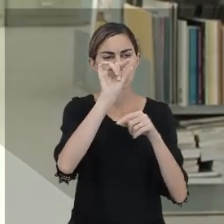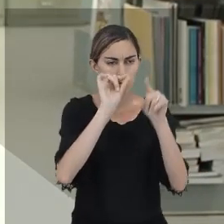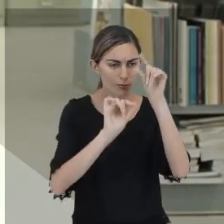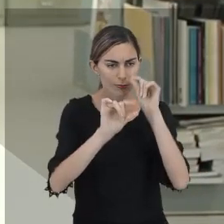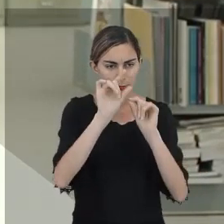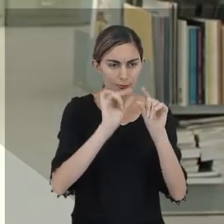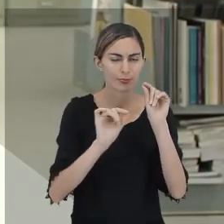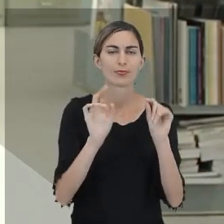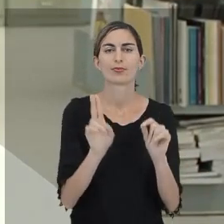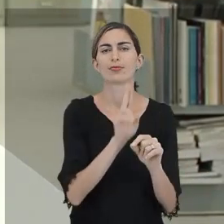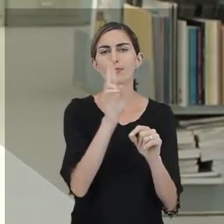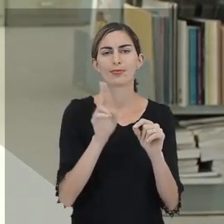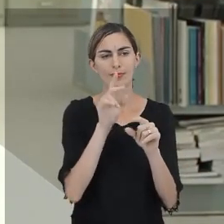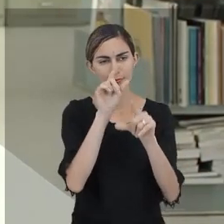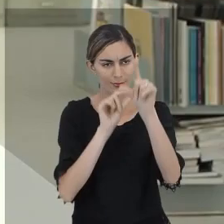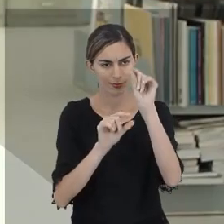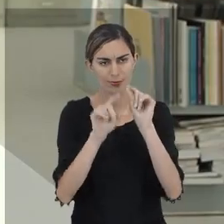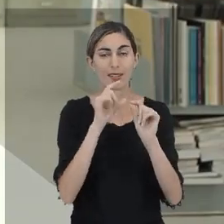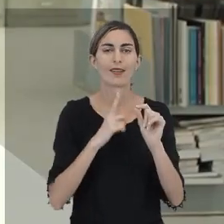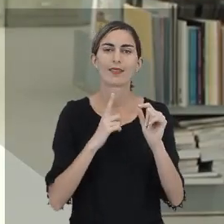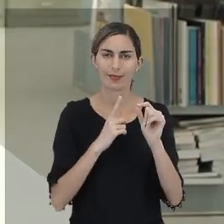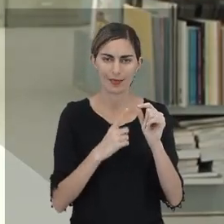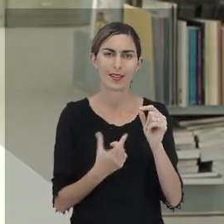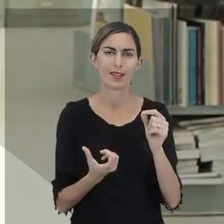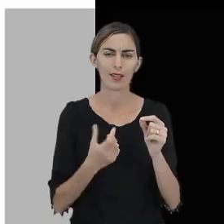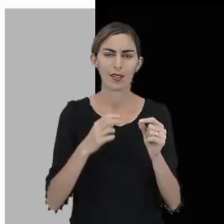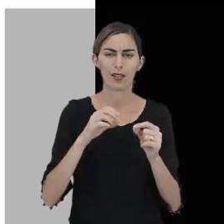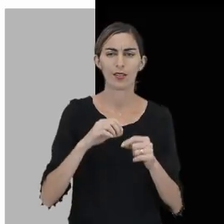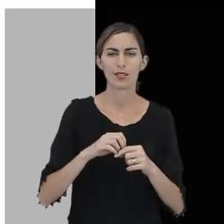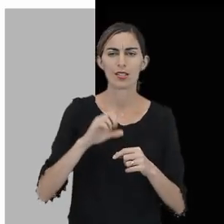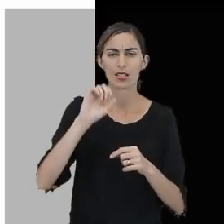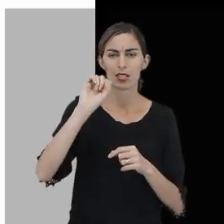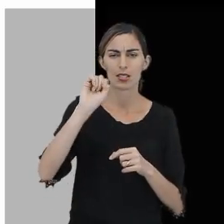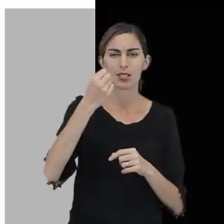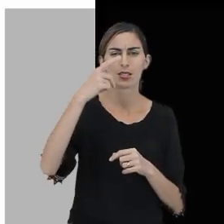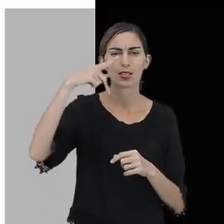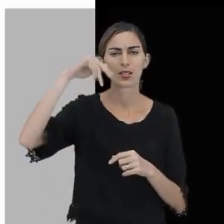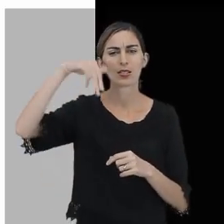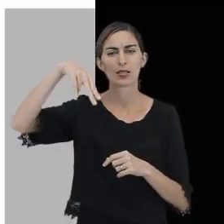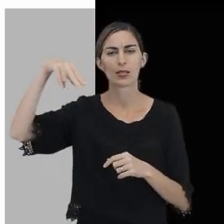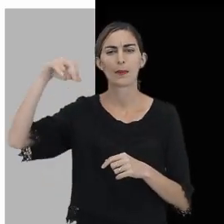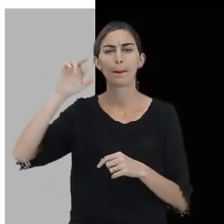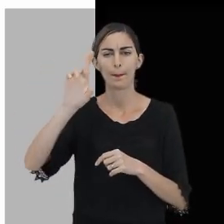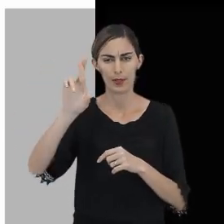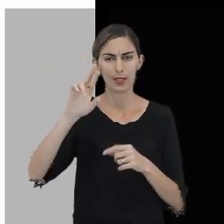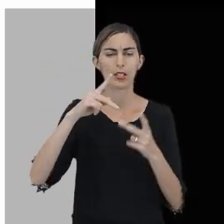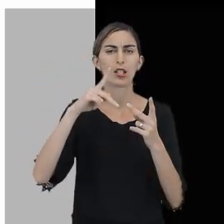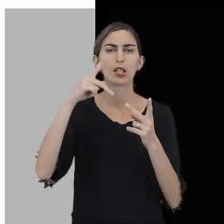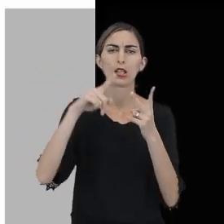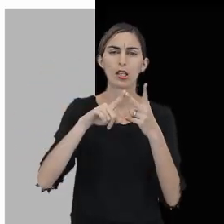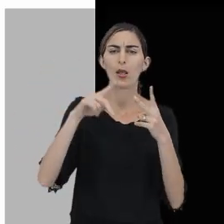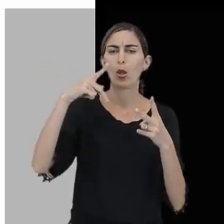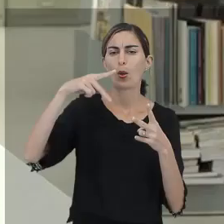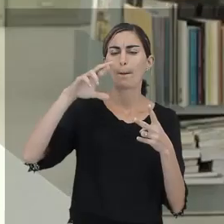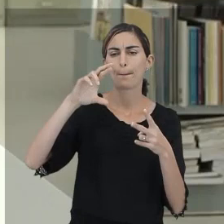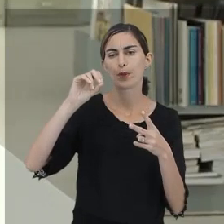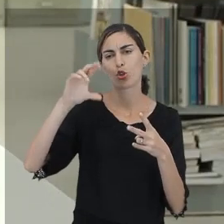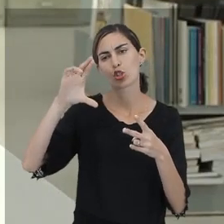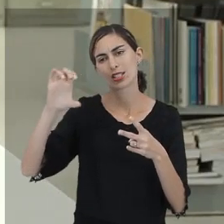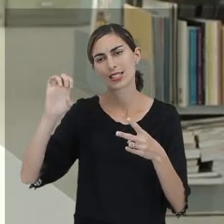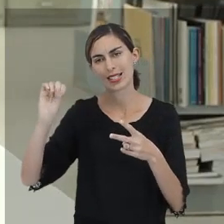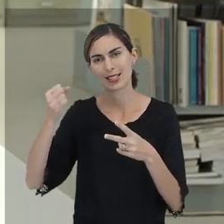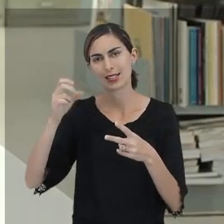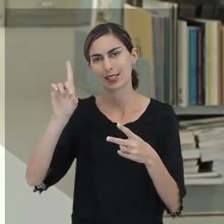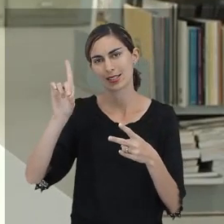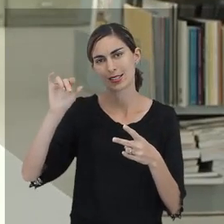dispostas para o usuário certo então existe esse componente spinetto nosso material existe o componente processo dela que